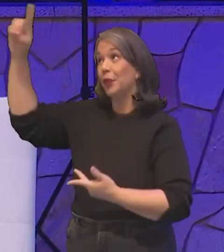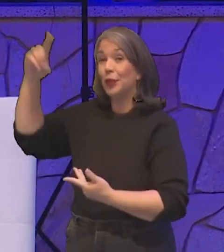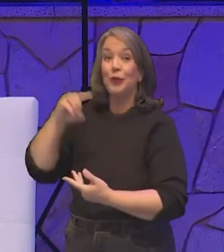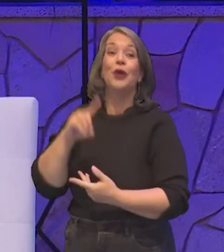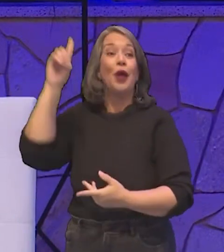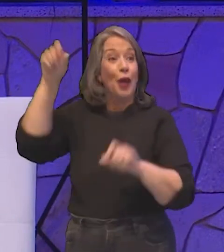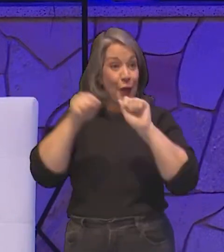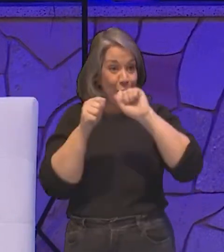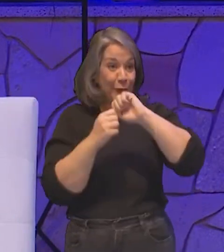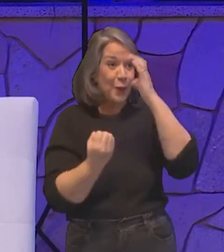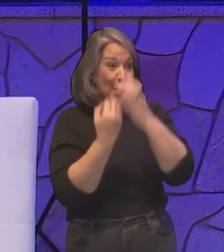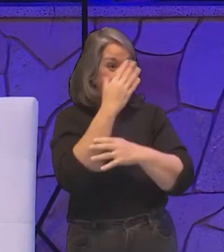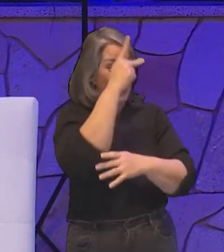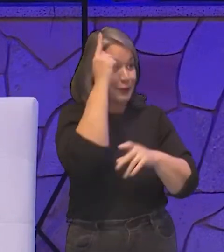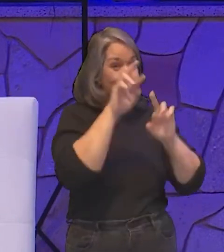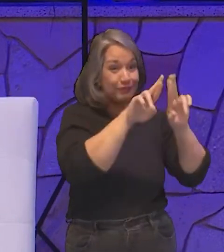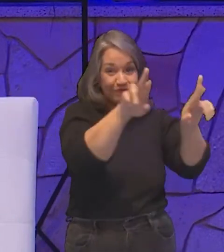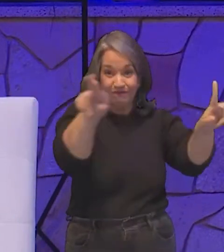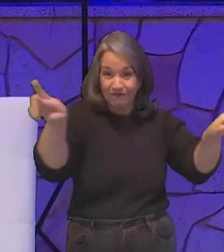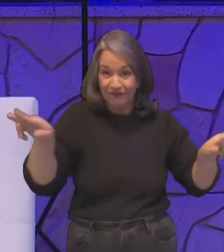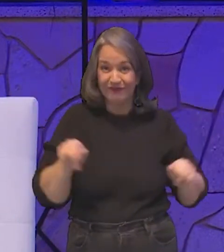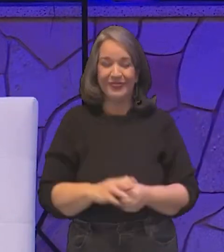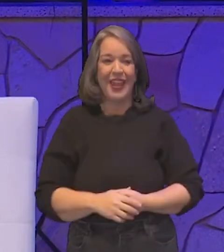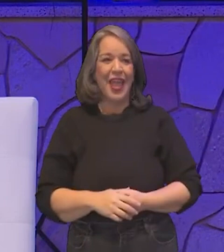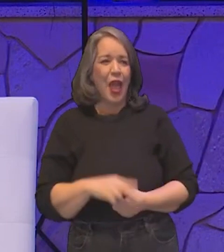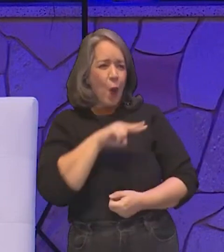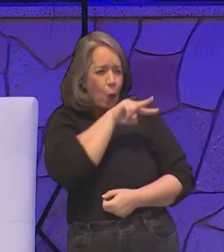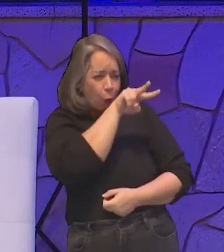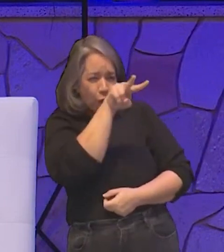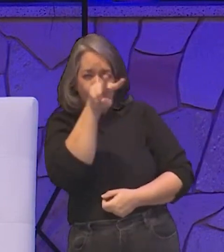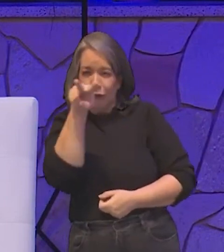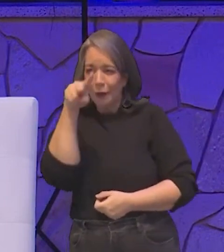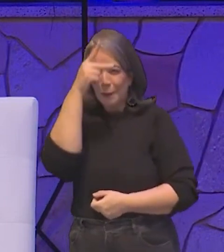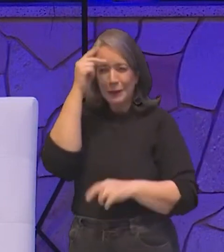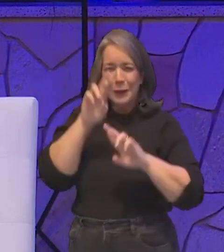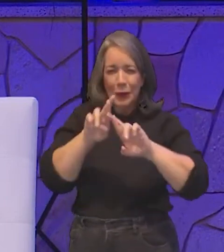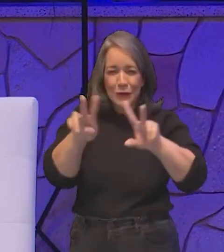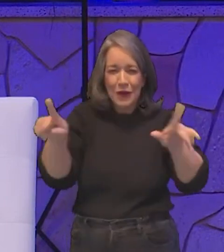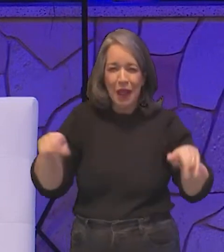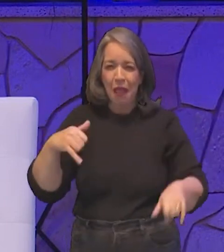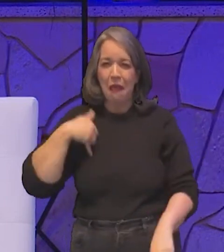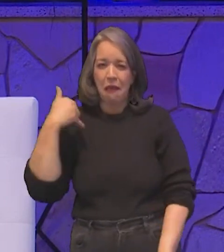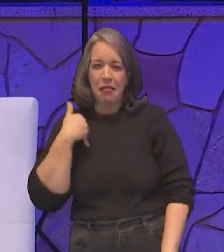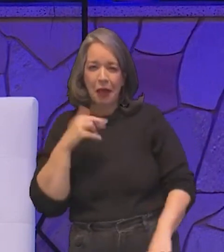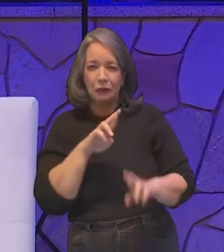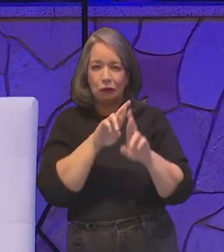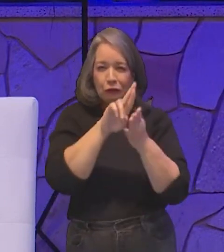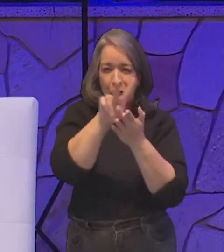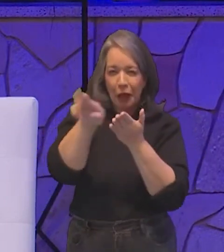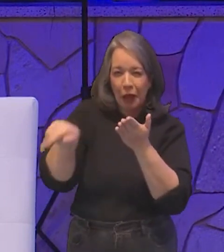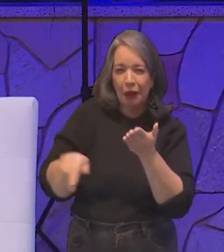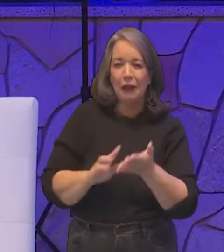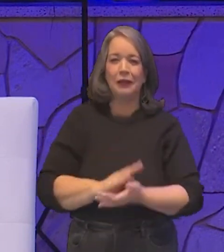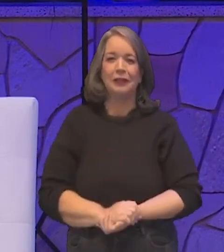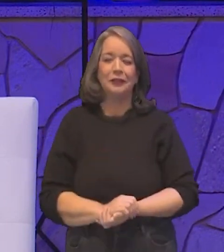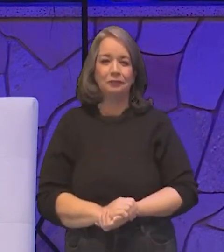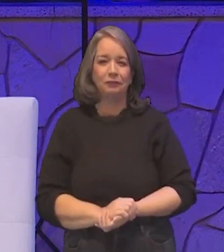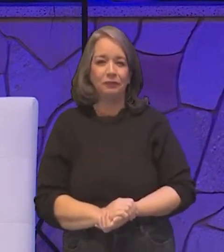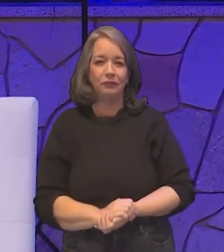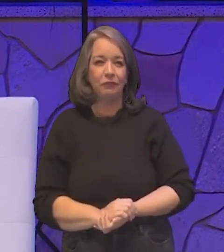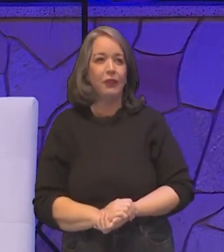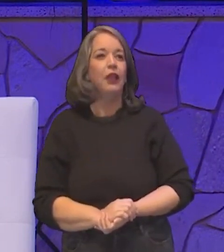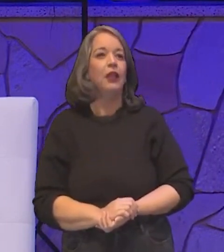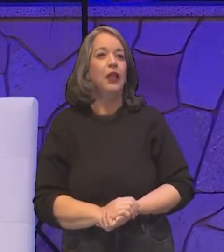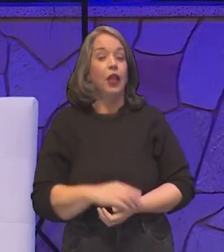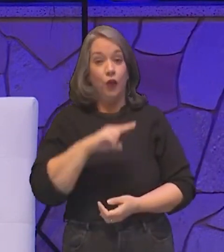Vendo daqui eu percebo várias e várias pessoas diferentes, das mais variadas idades. Eu tenho certeza que, como essa igreja ela fica